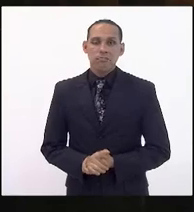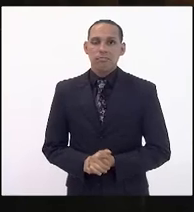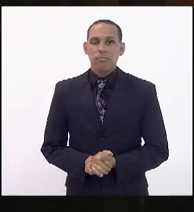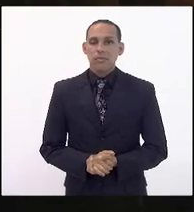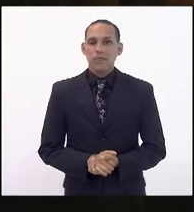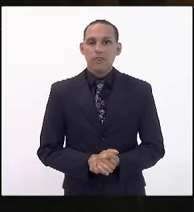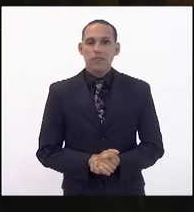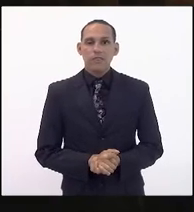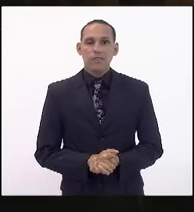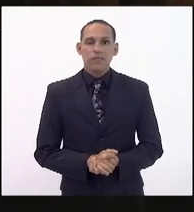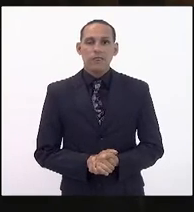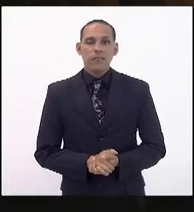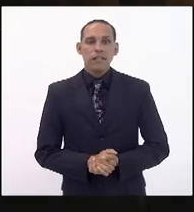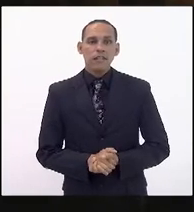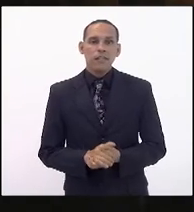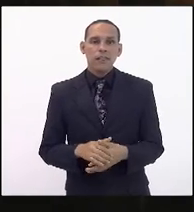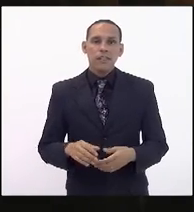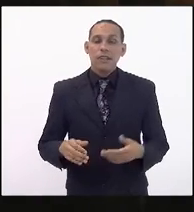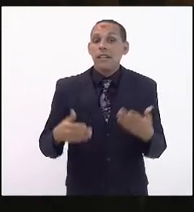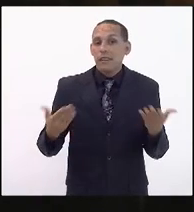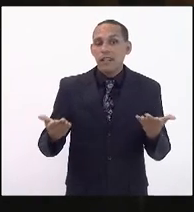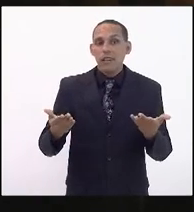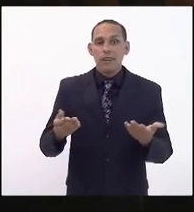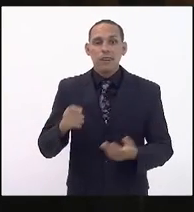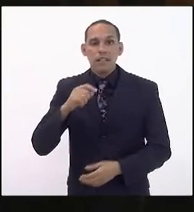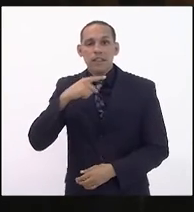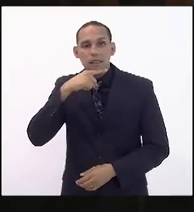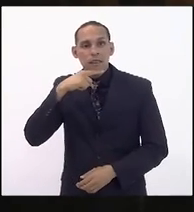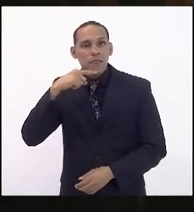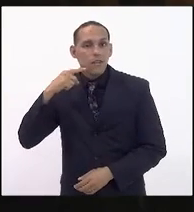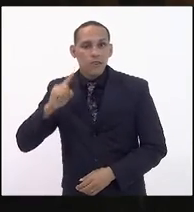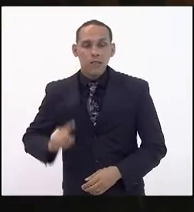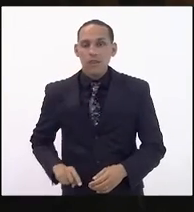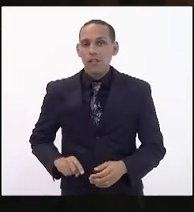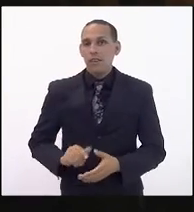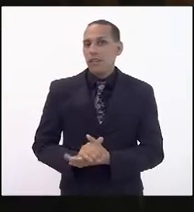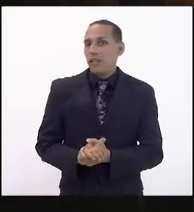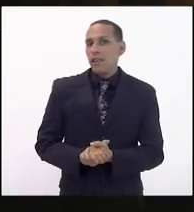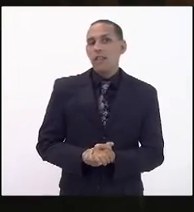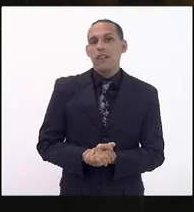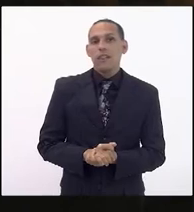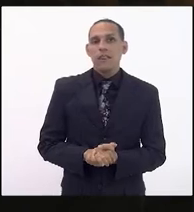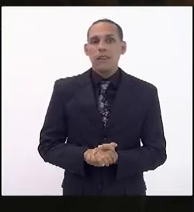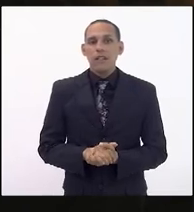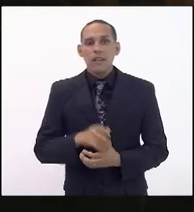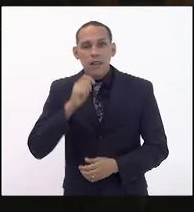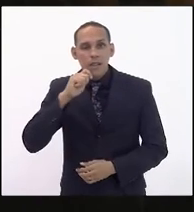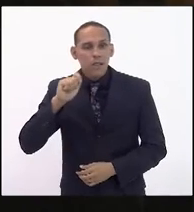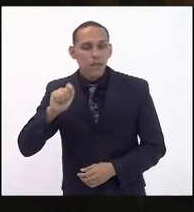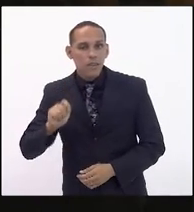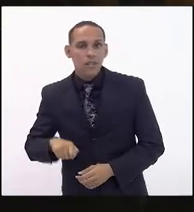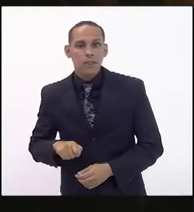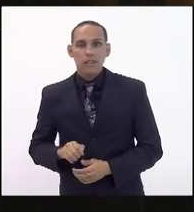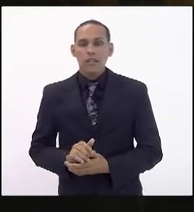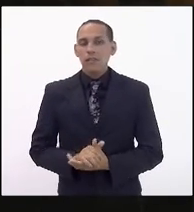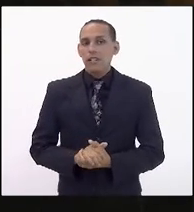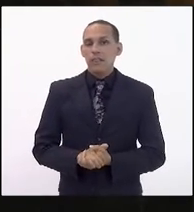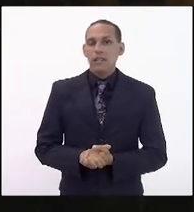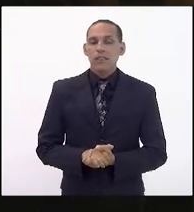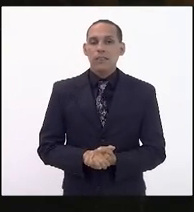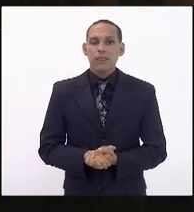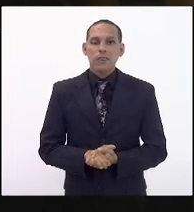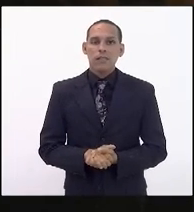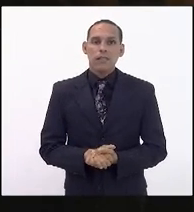a Rússia foi suspensa do Conselho de Direitos Humanos da ONU o Brasil de bolsonaro